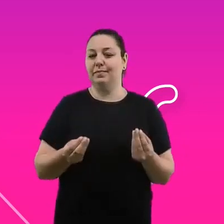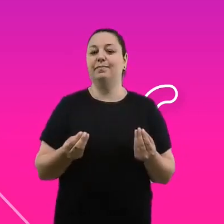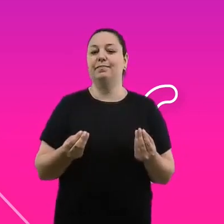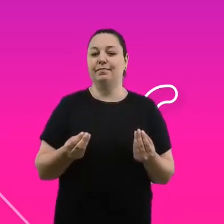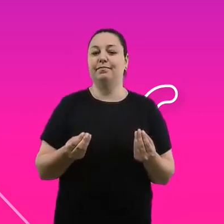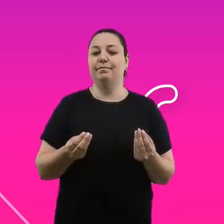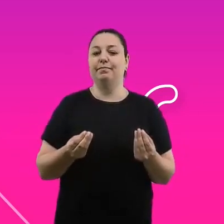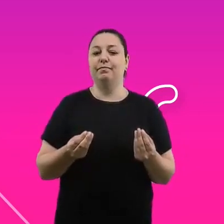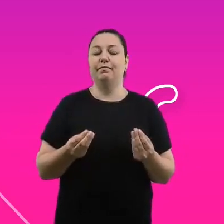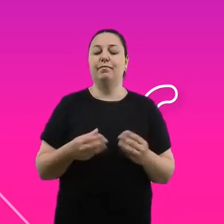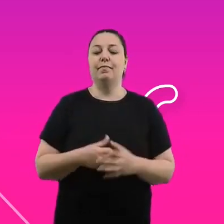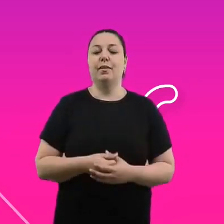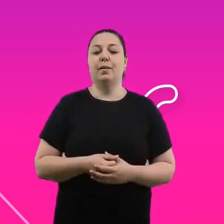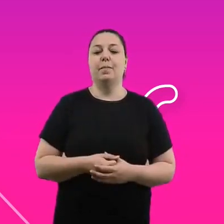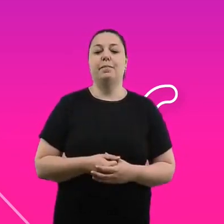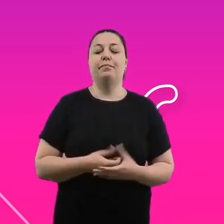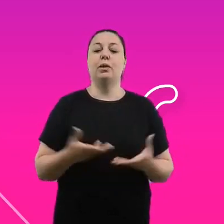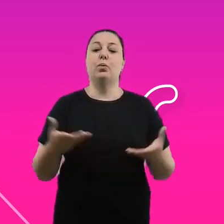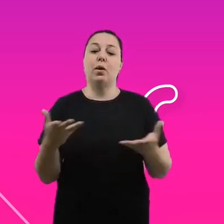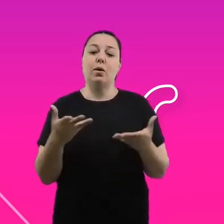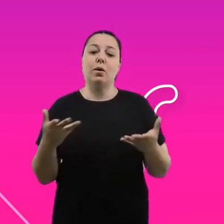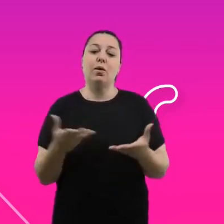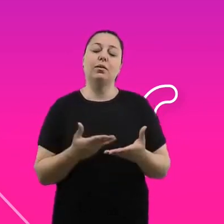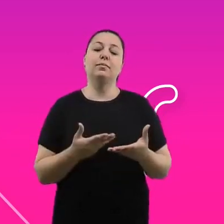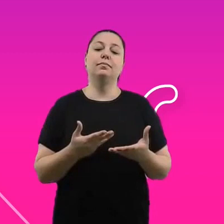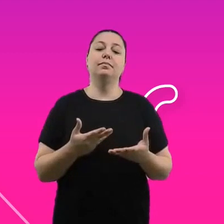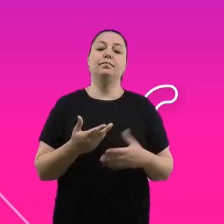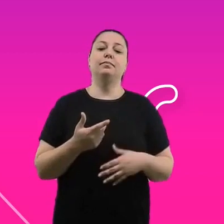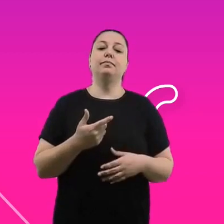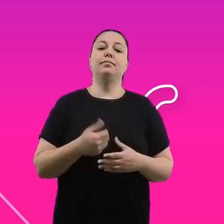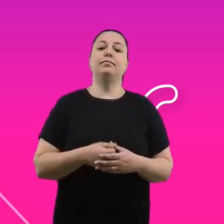como for. E agora, a gente está vendo